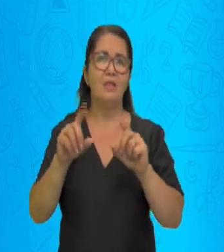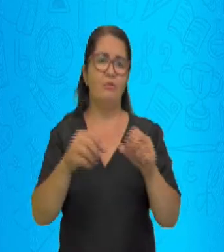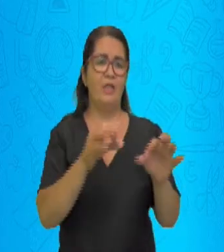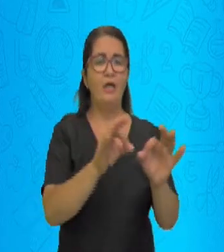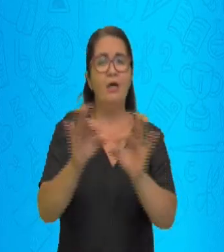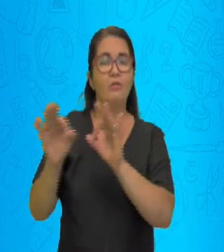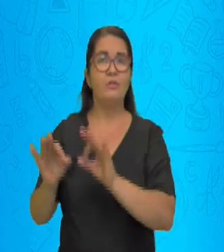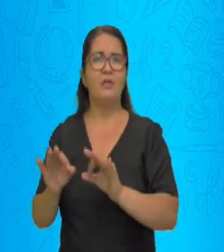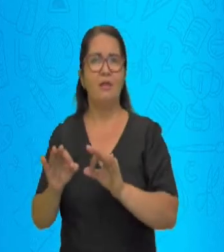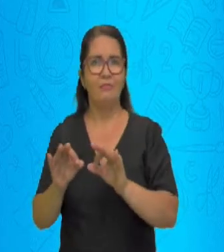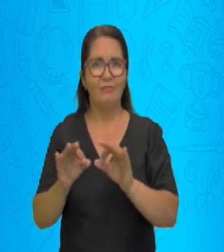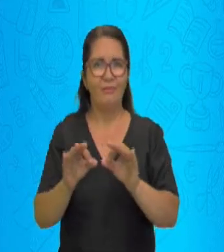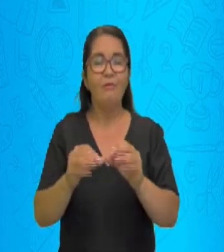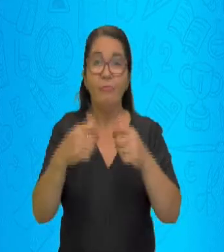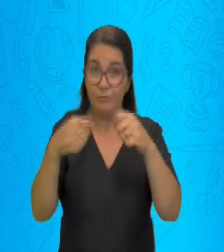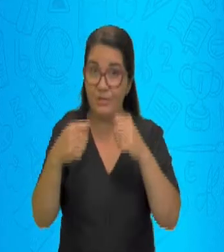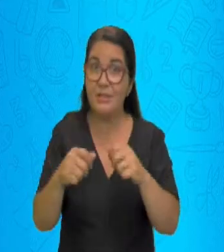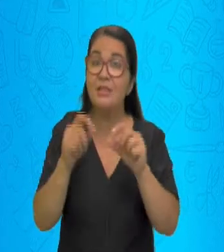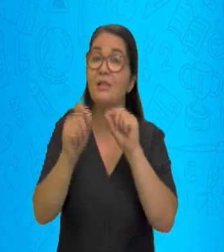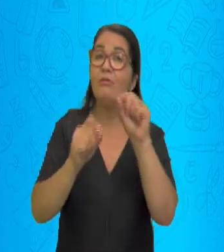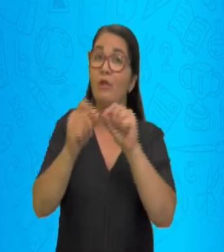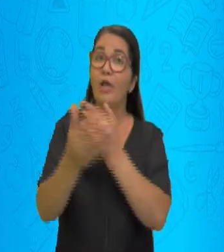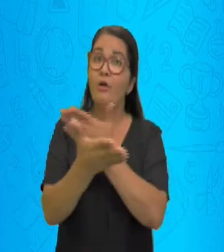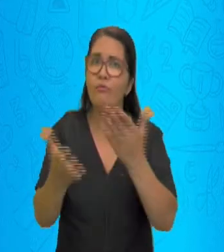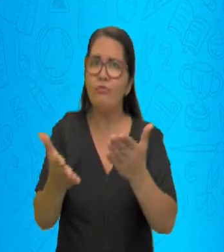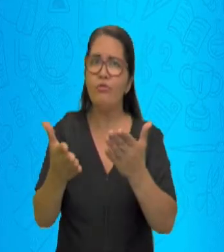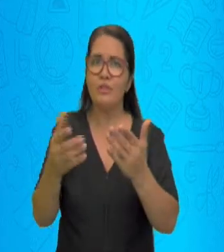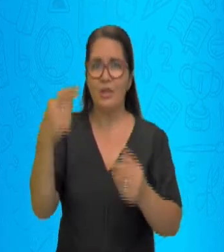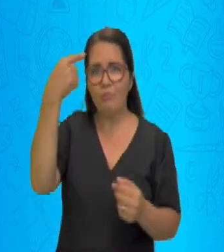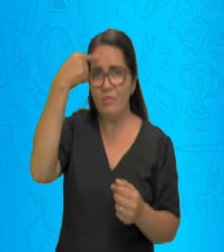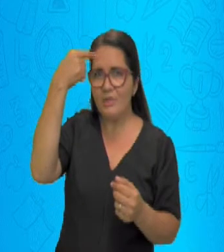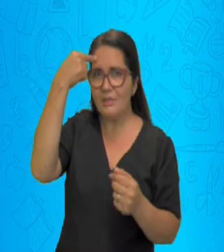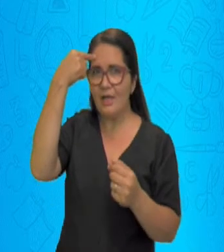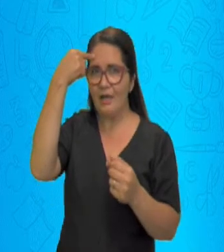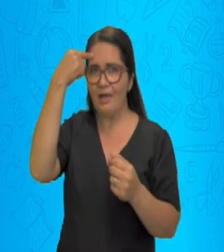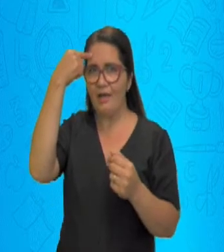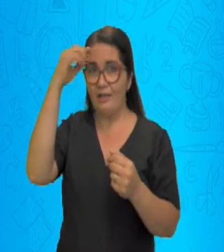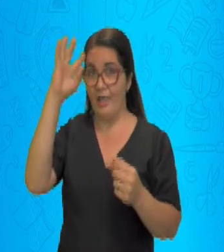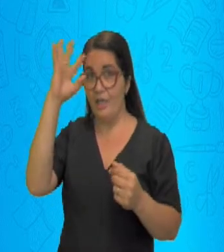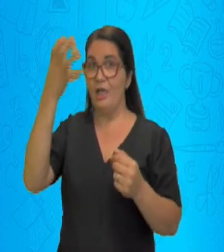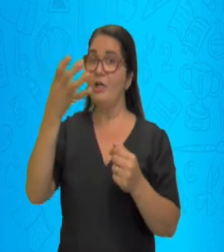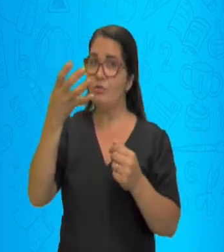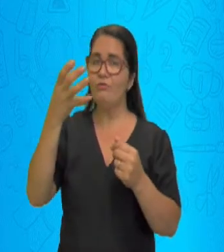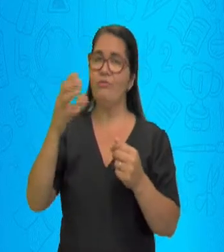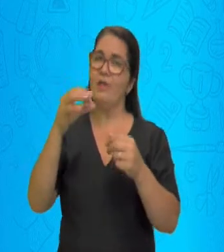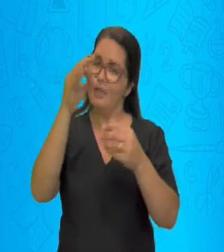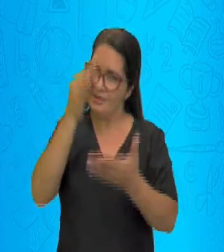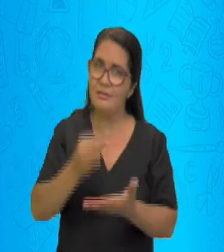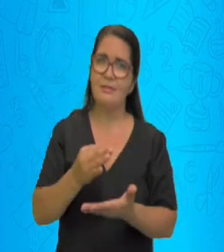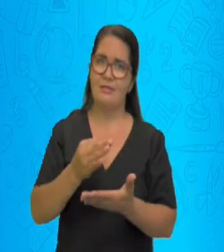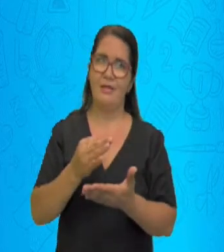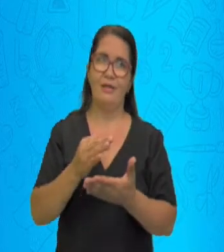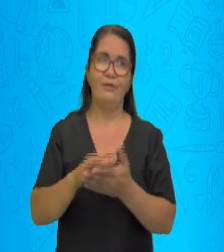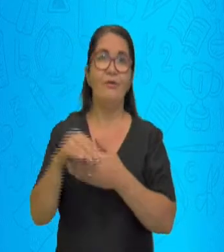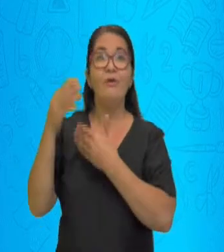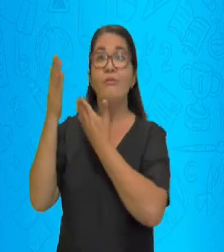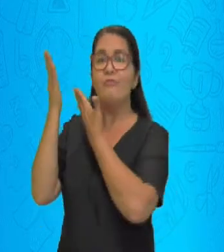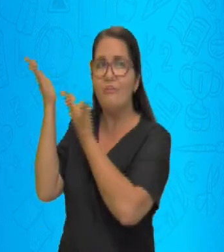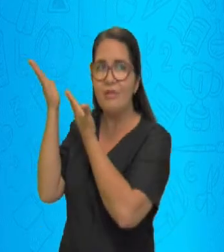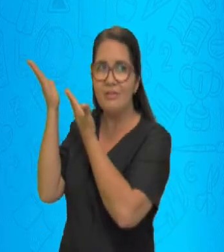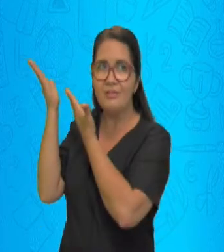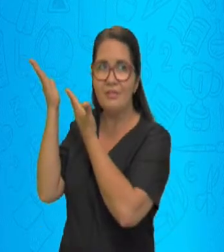13. Vamos conferir se é mesmo? 5 mais 2, 7. Resolvemos primeiro no parênteses. Mais